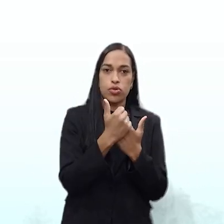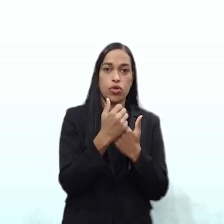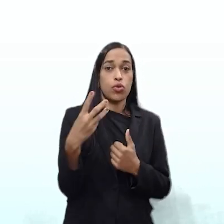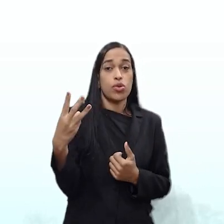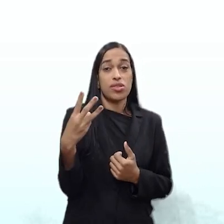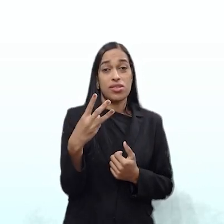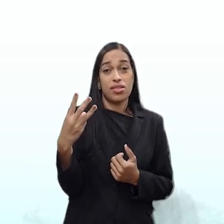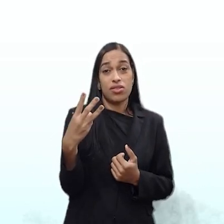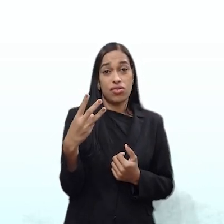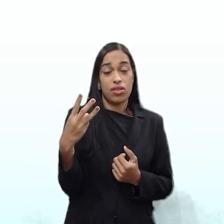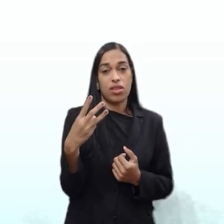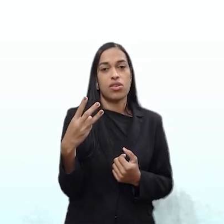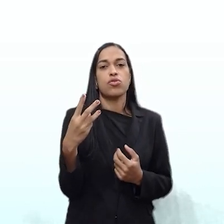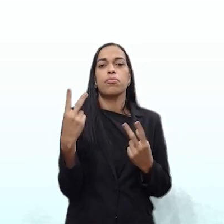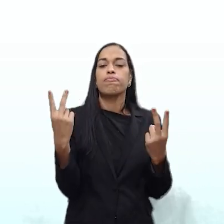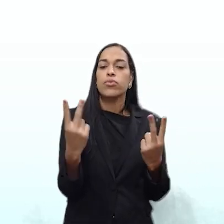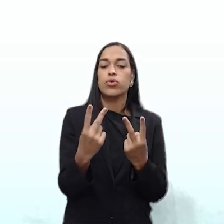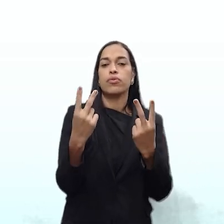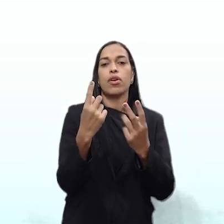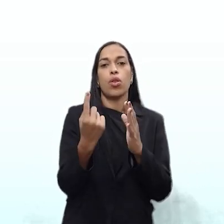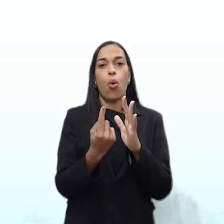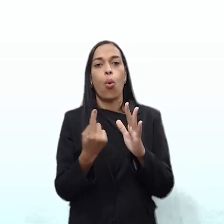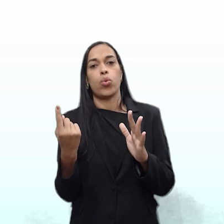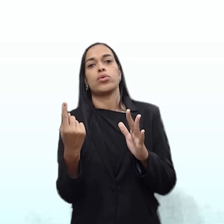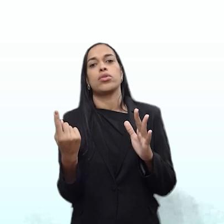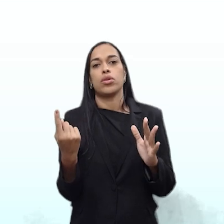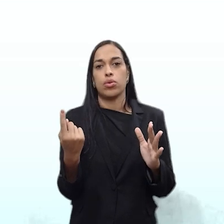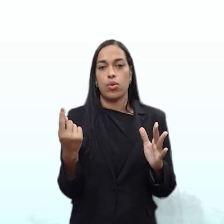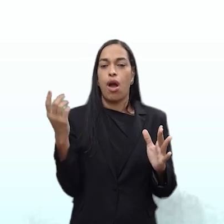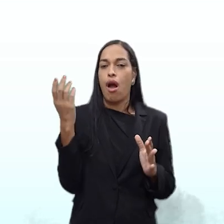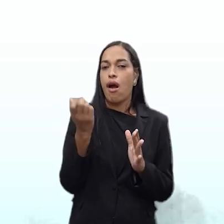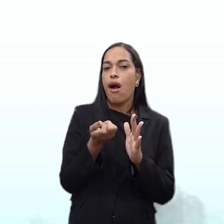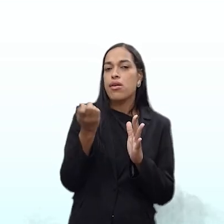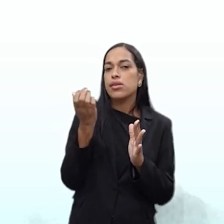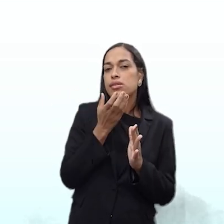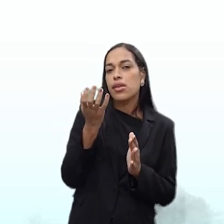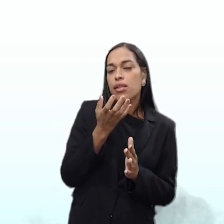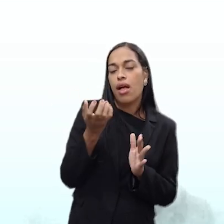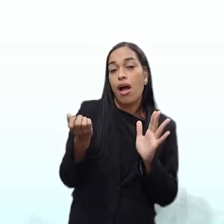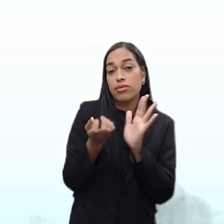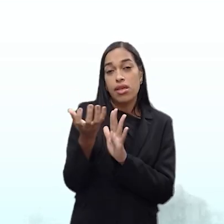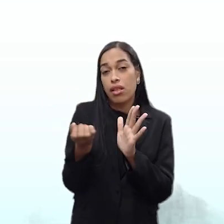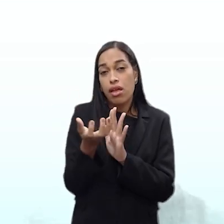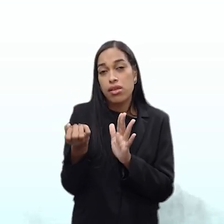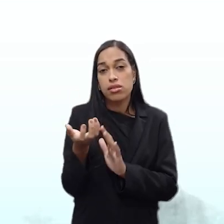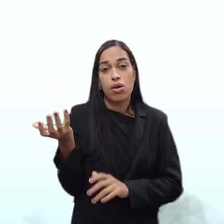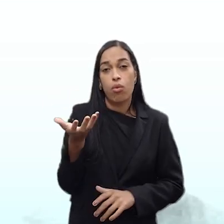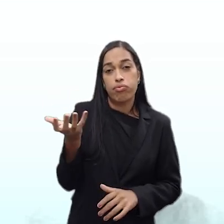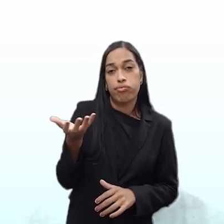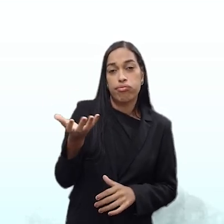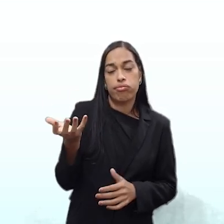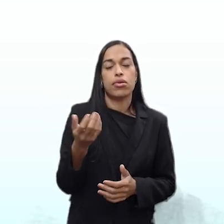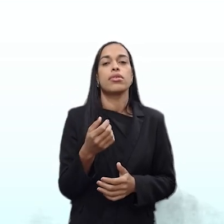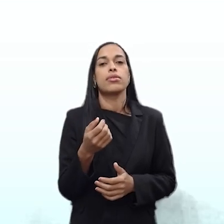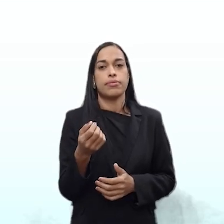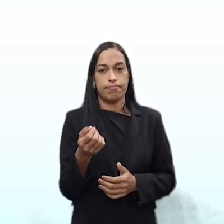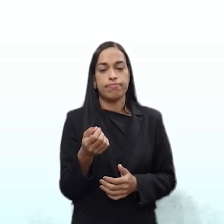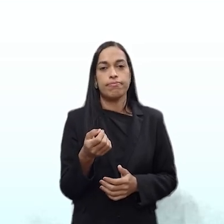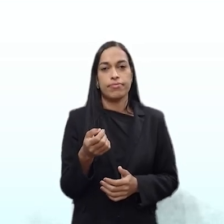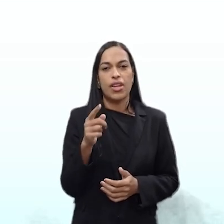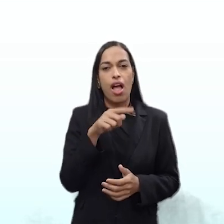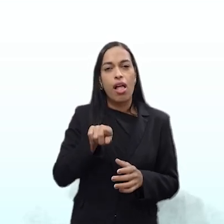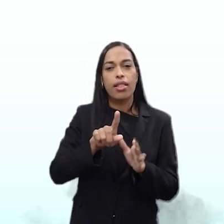três expressões por um valor único chamado de aceleração da gravidade, aquela letrinha G que você conhece.